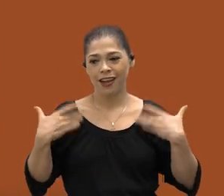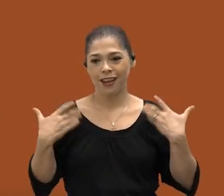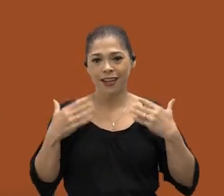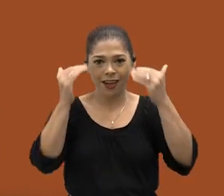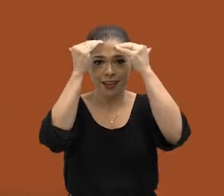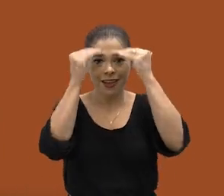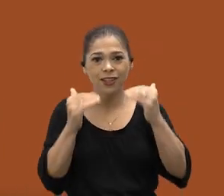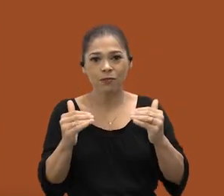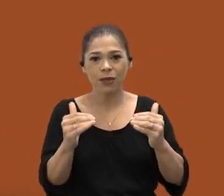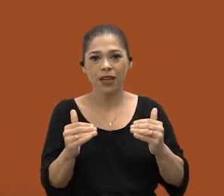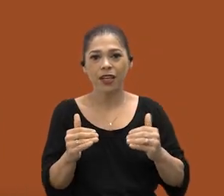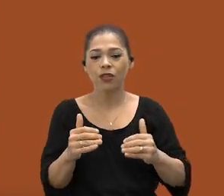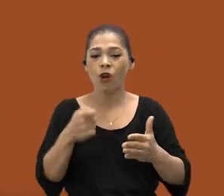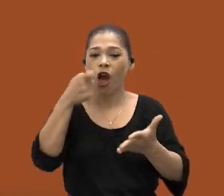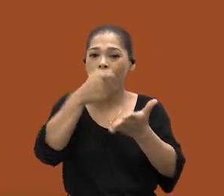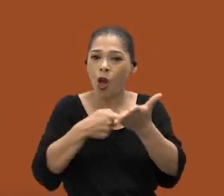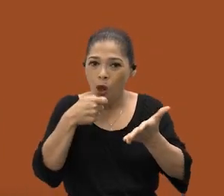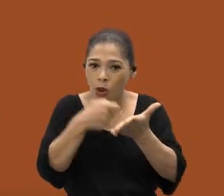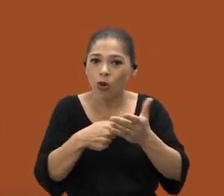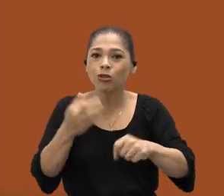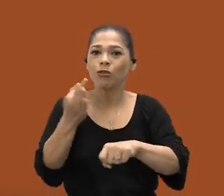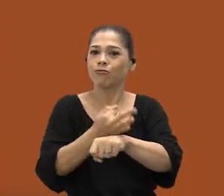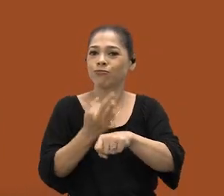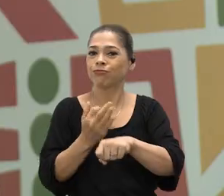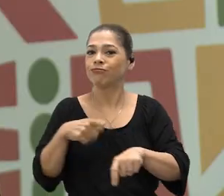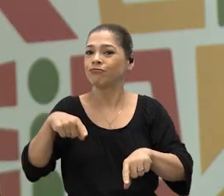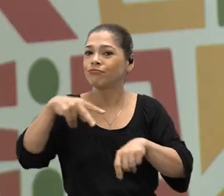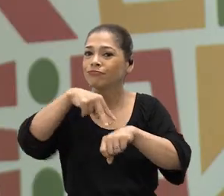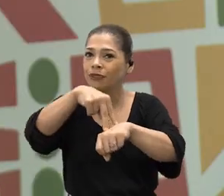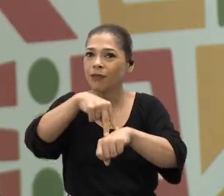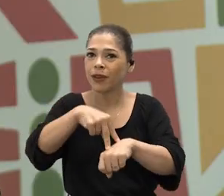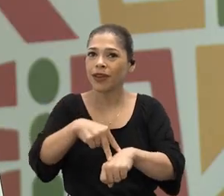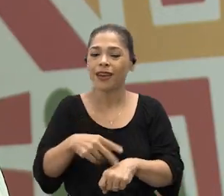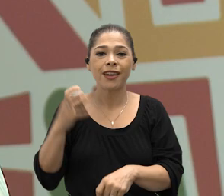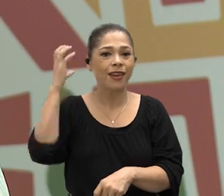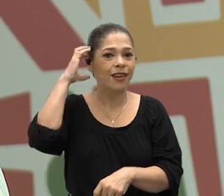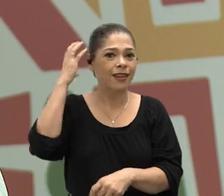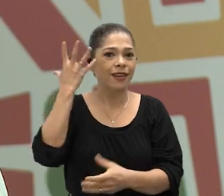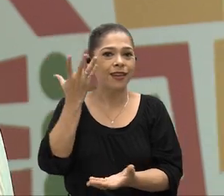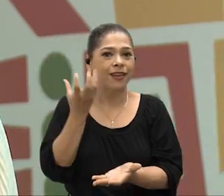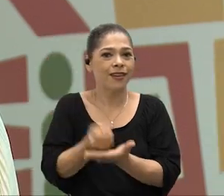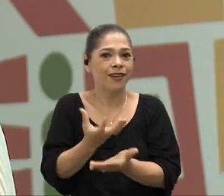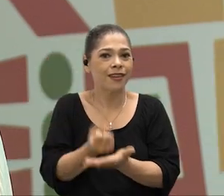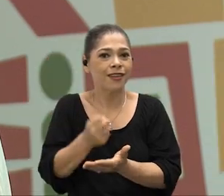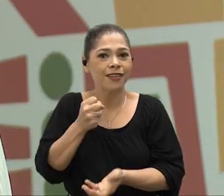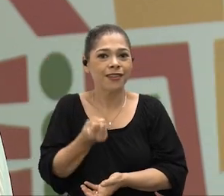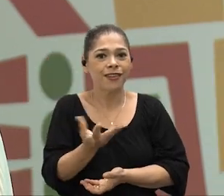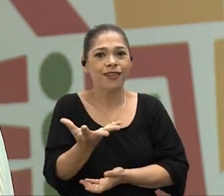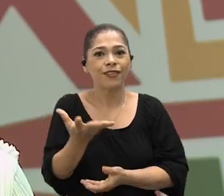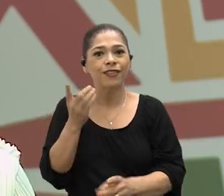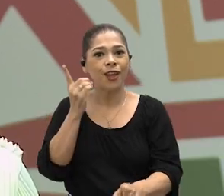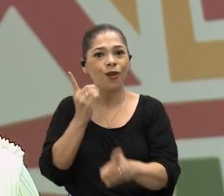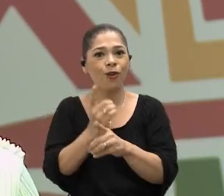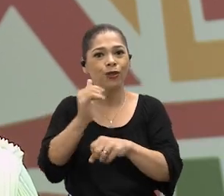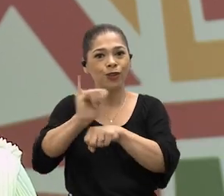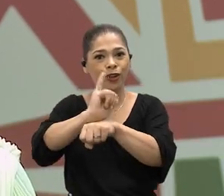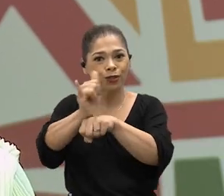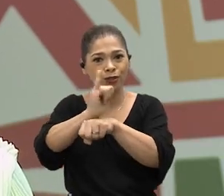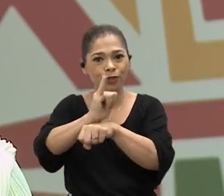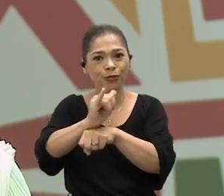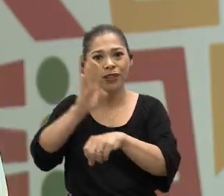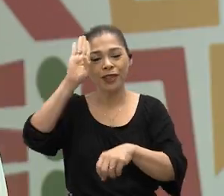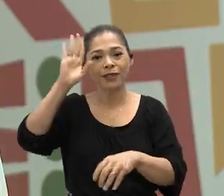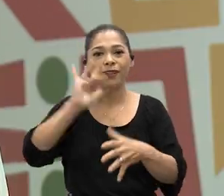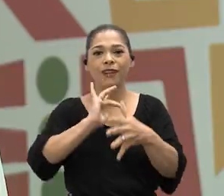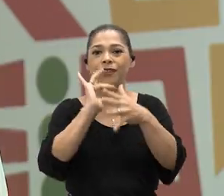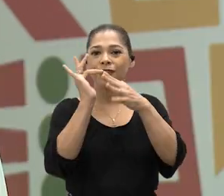e não mais é luta e resistência né irmão é isso aí esse podcast e os demais você encontra no YouTube das principais